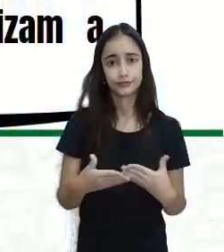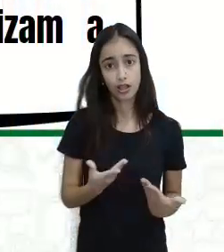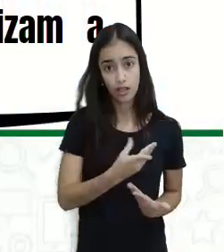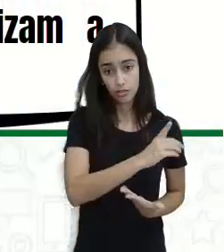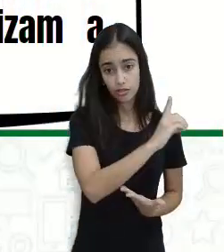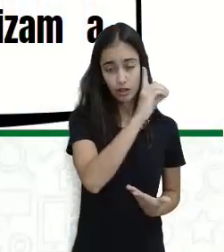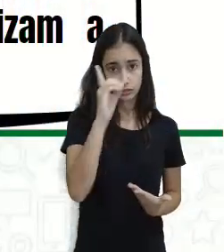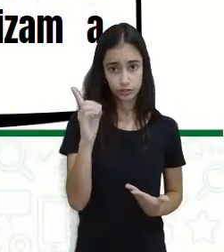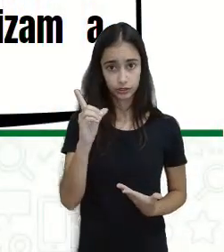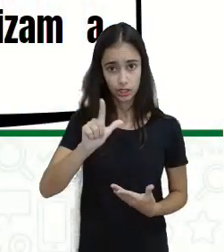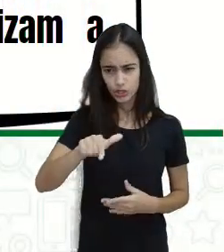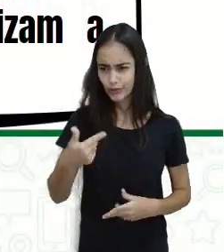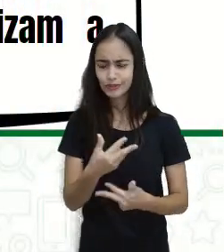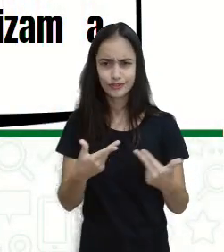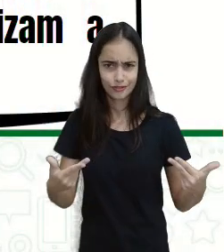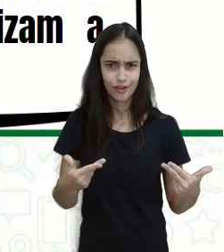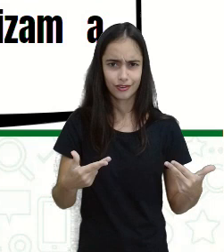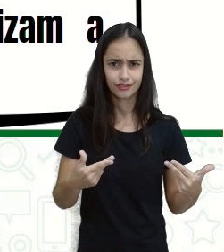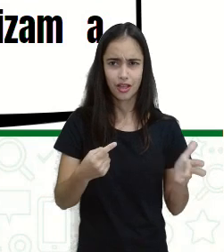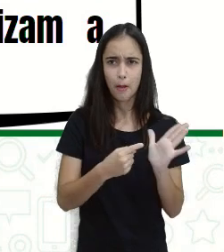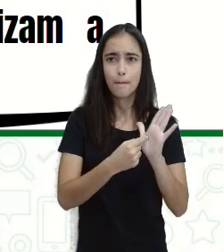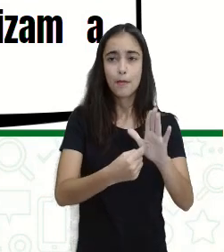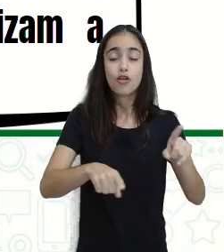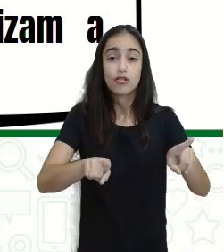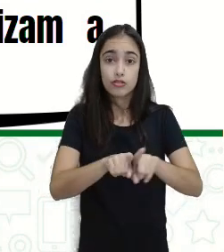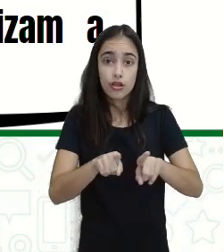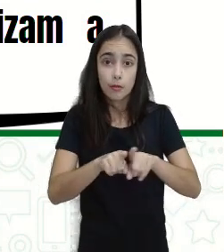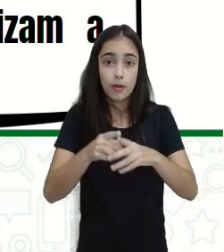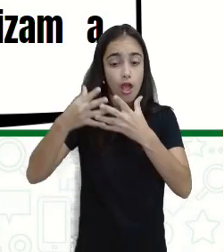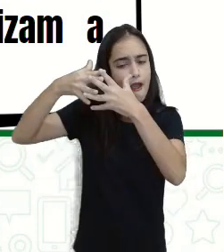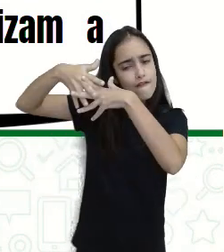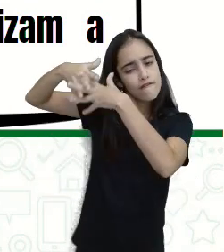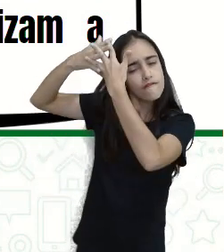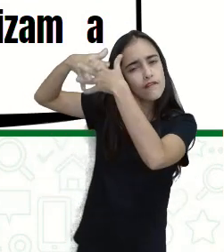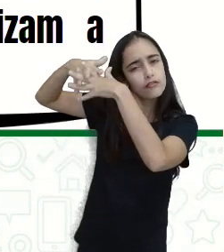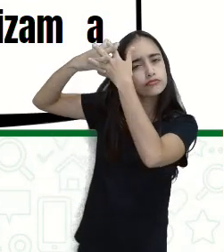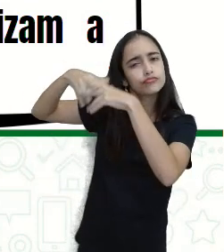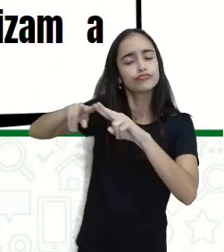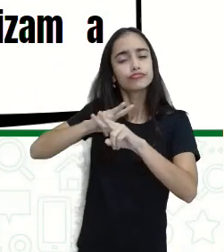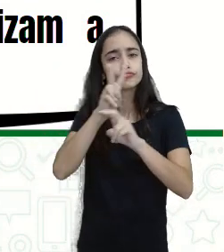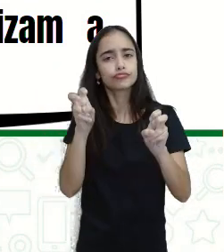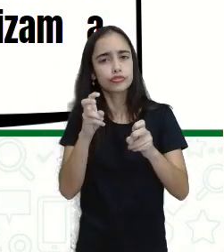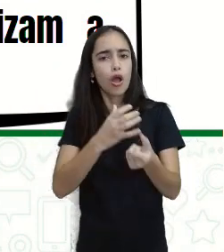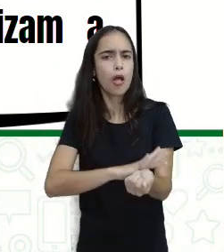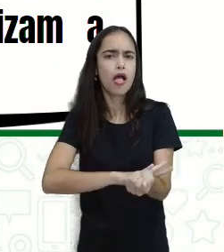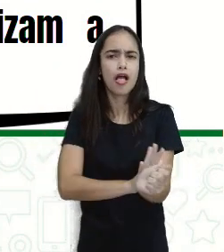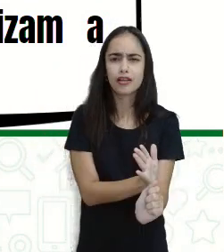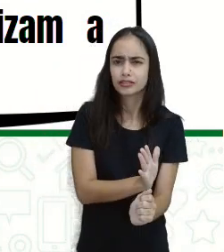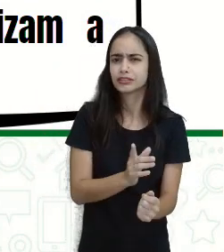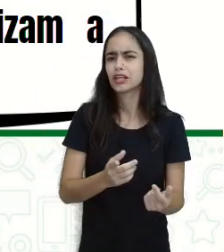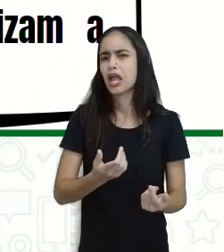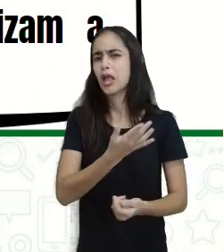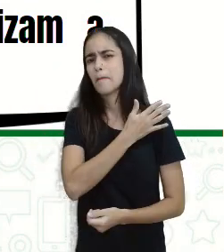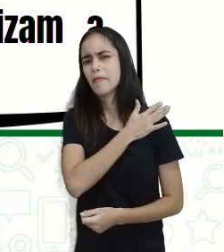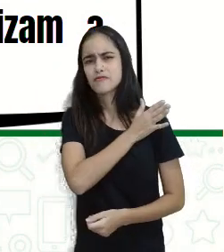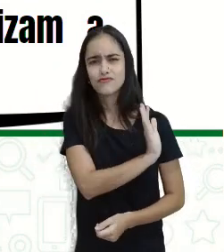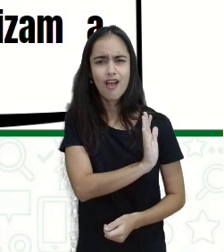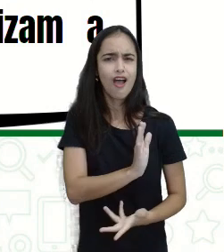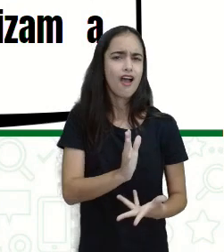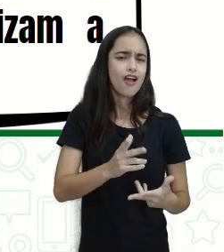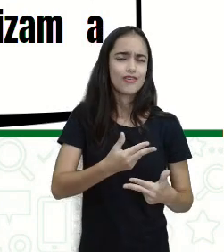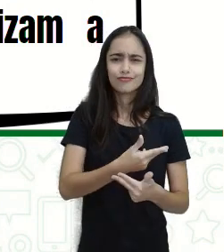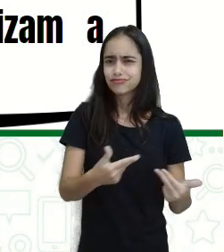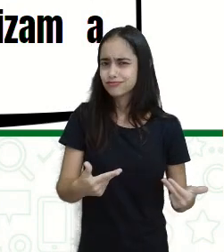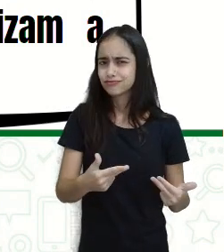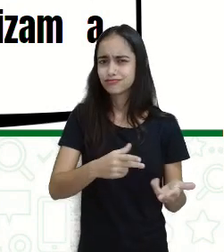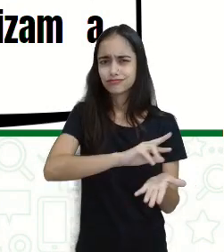dentre outras coisas, traz aí, para reflexão questões sobre racismo, discriminação, igualdade social,